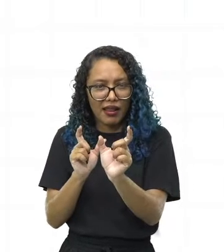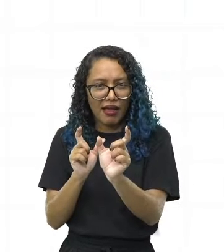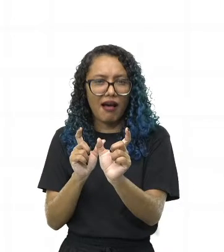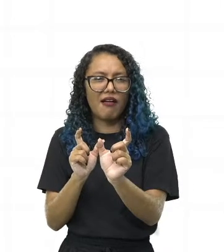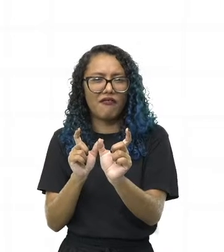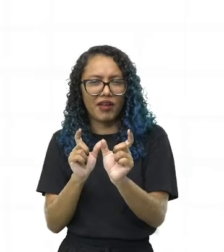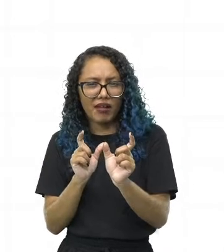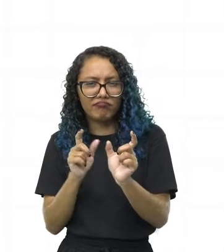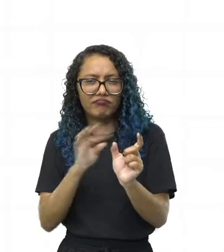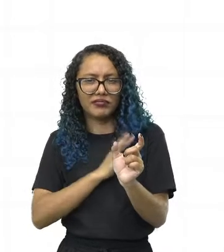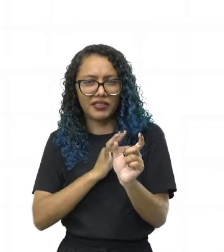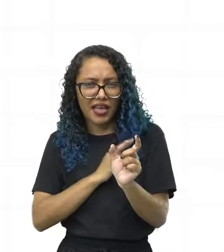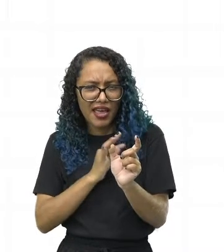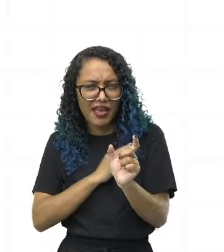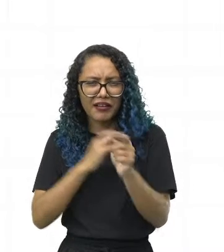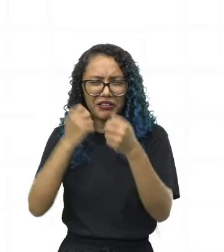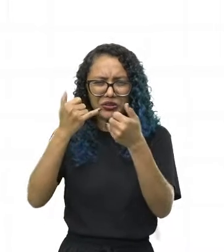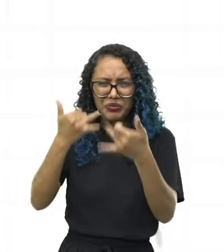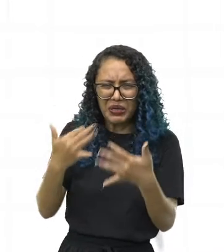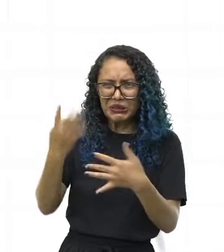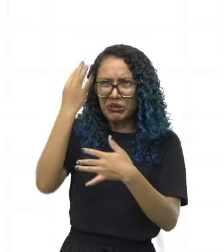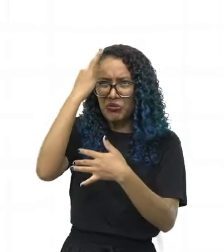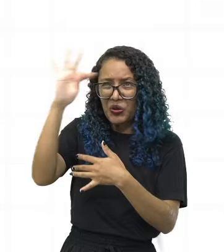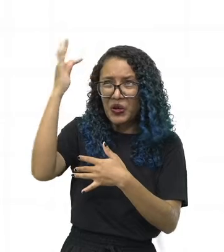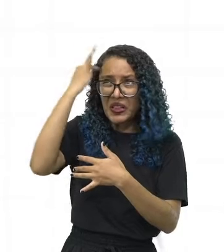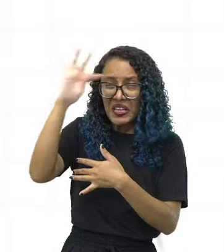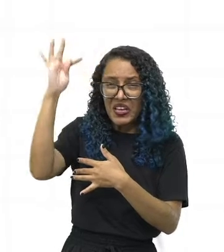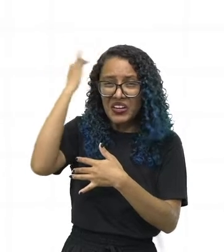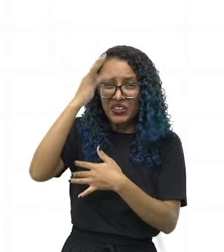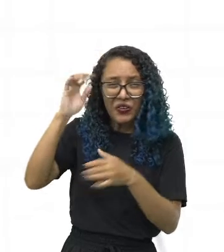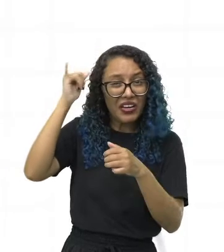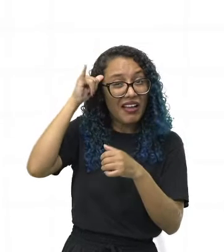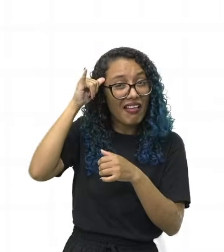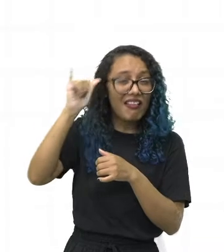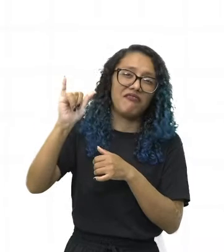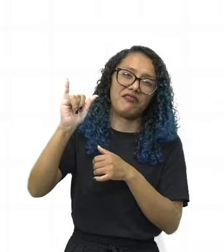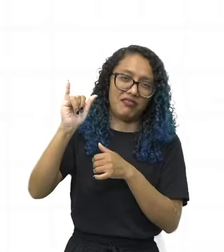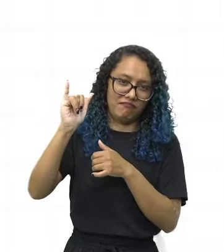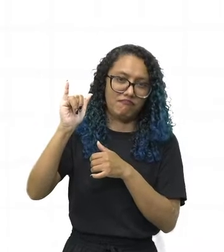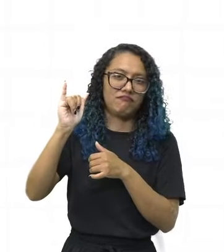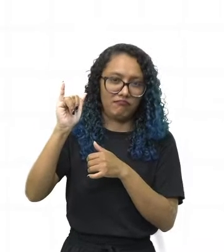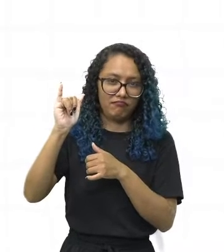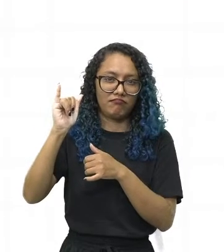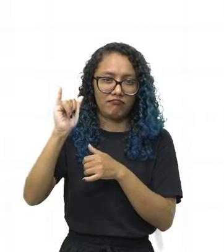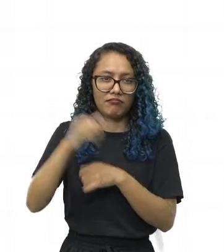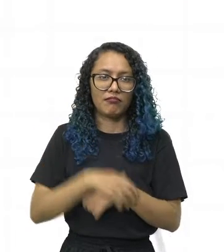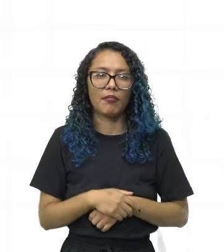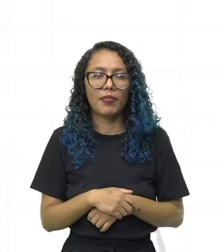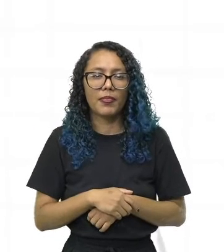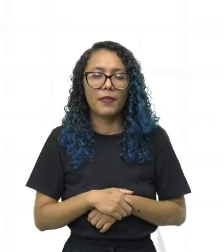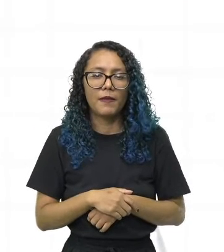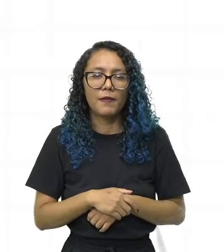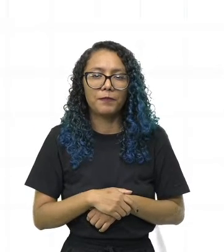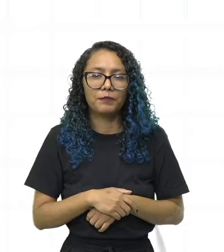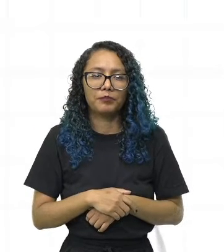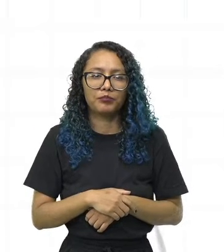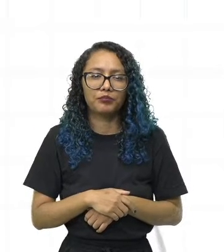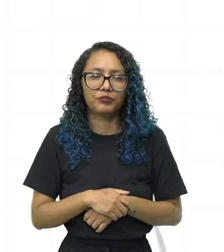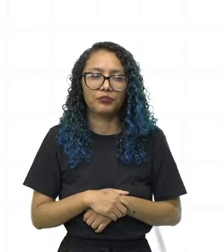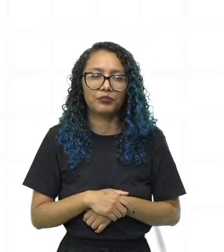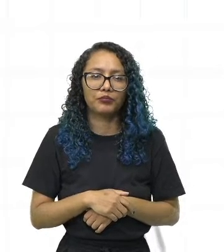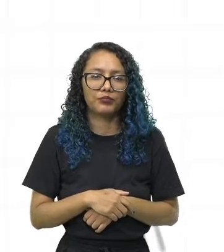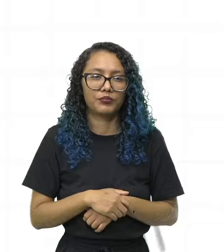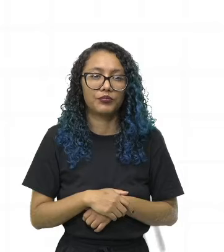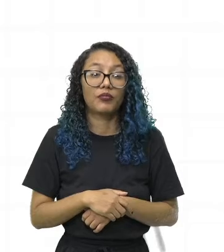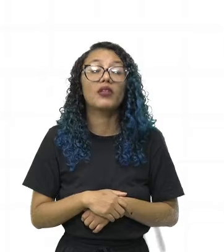explicações teóricas com linguagem técnica. Isso que eu acabei de falar para vocês, tá? É aconselhável que esses